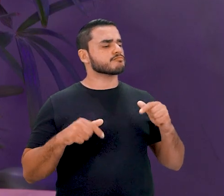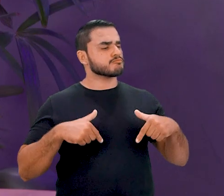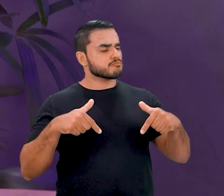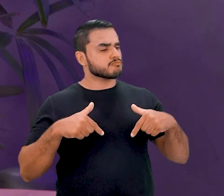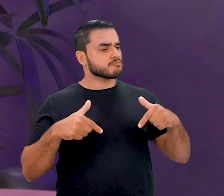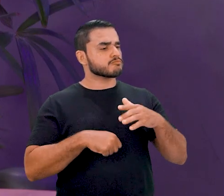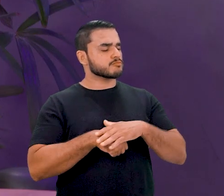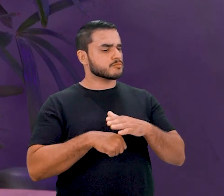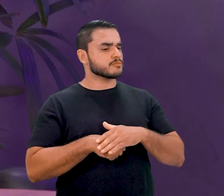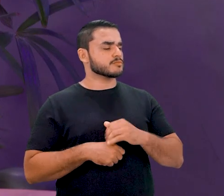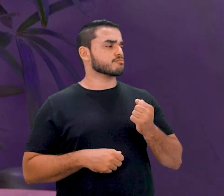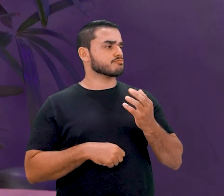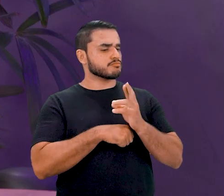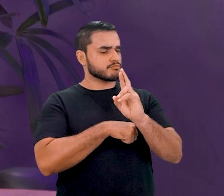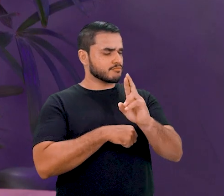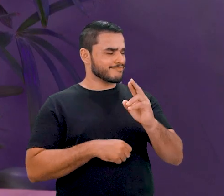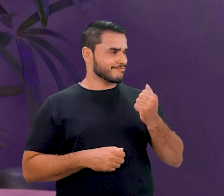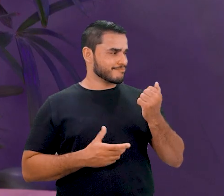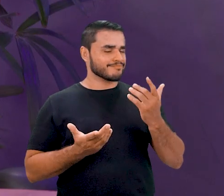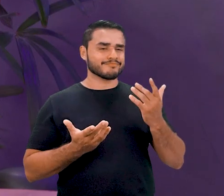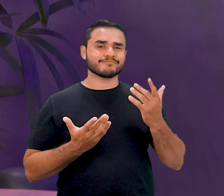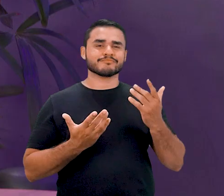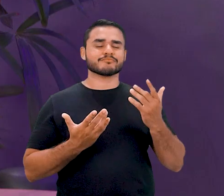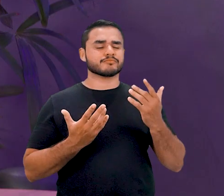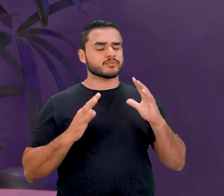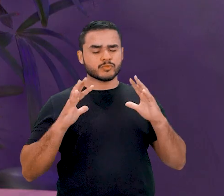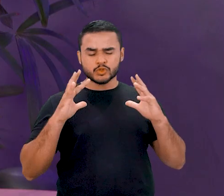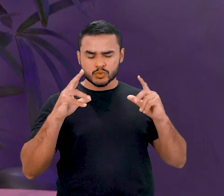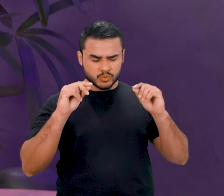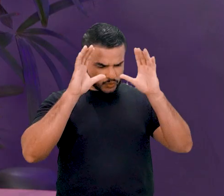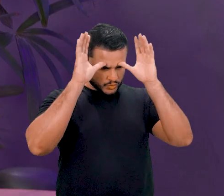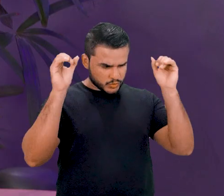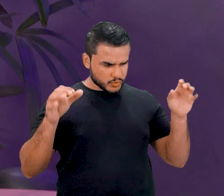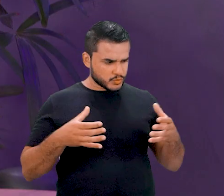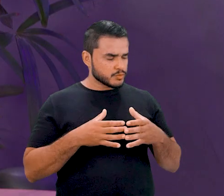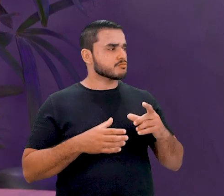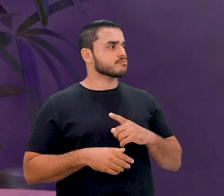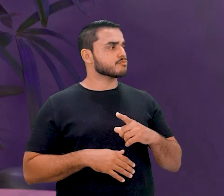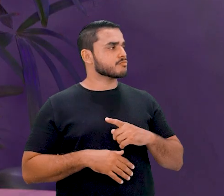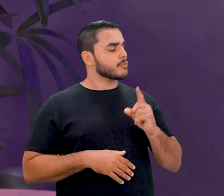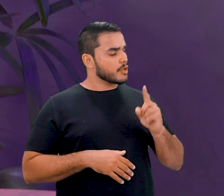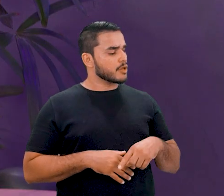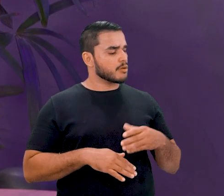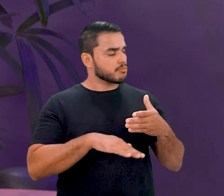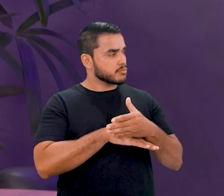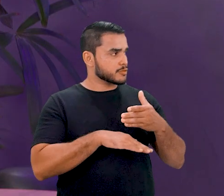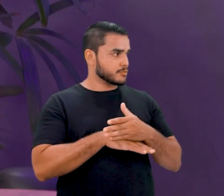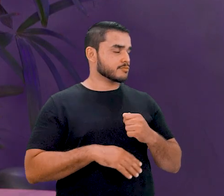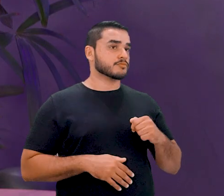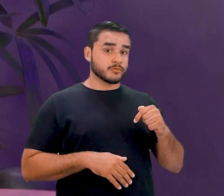muito expressivo de pessoas com deficiência. Todos os conselhos regionais têm conselheiros com deficiência hoje.